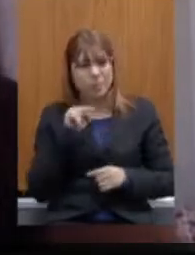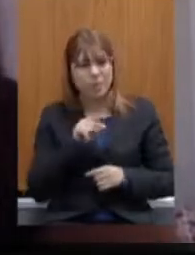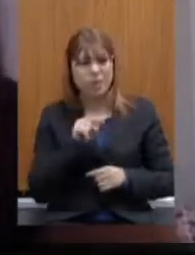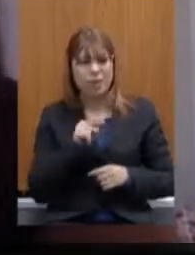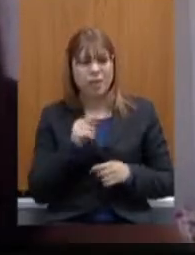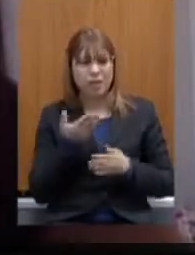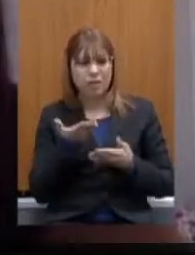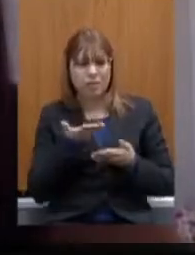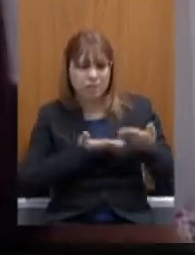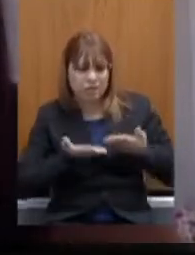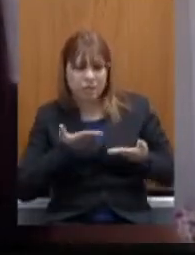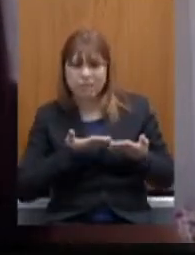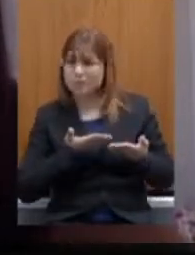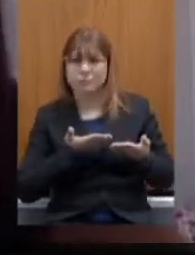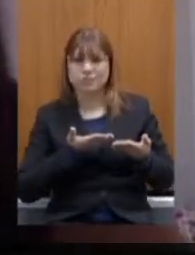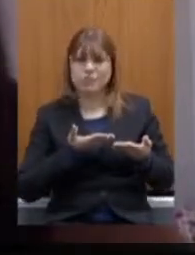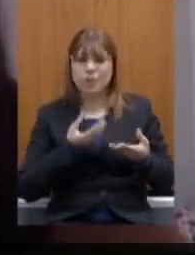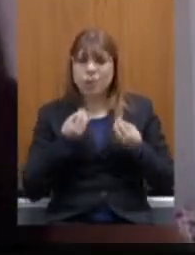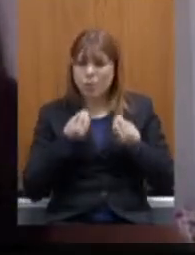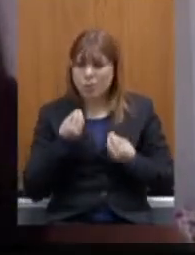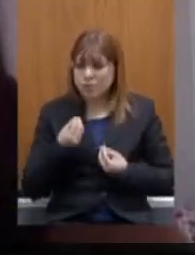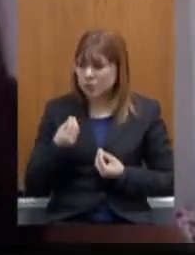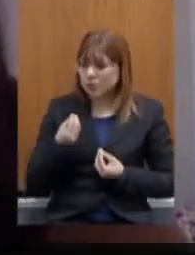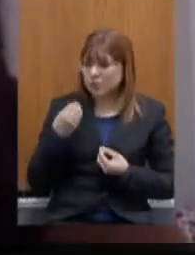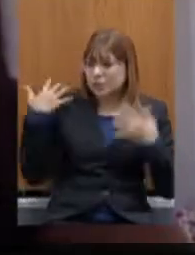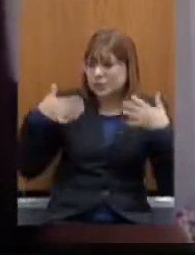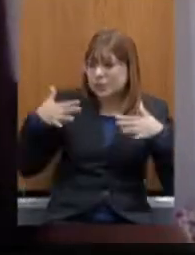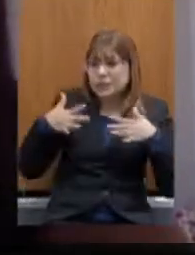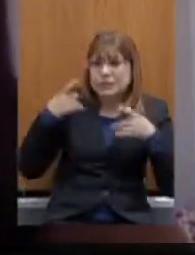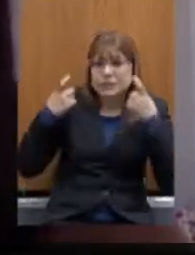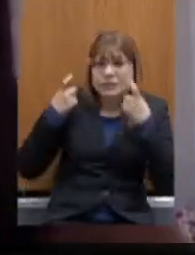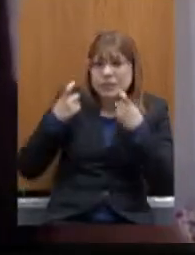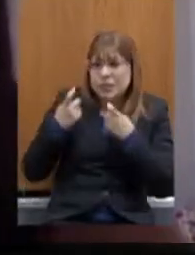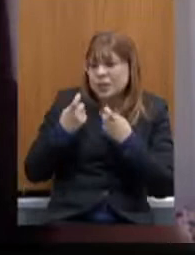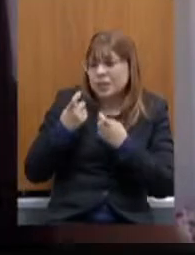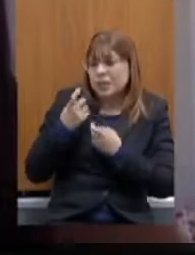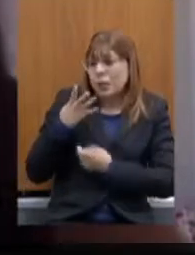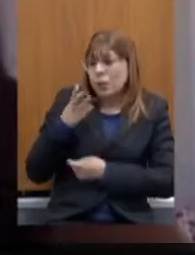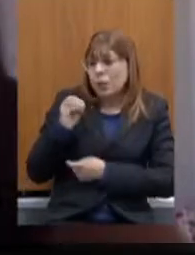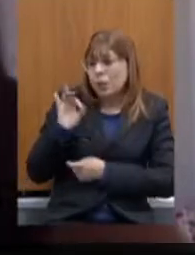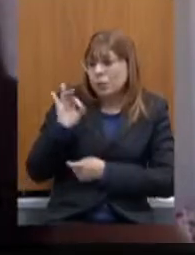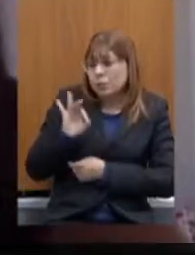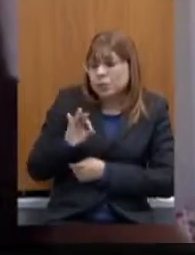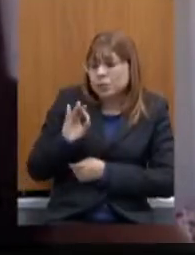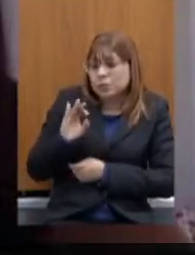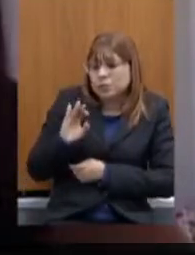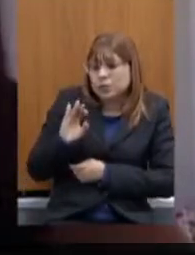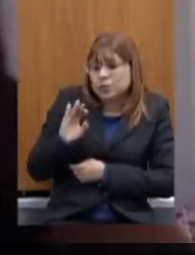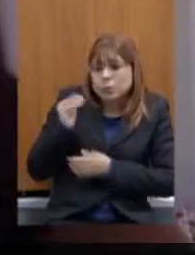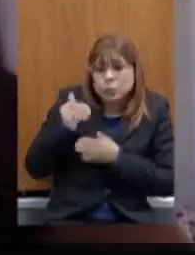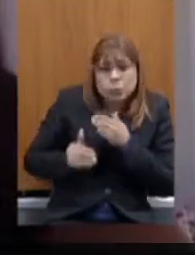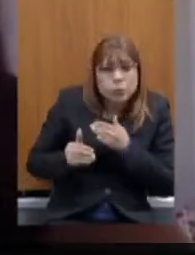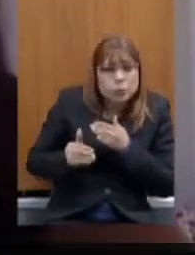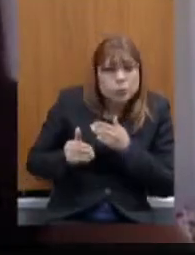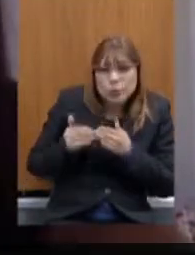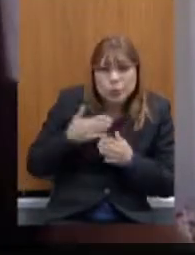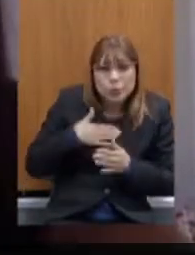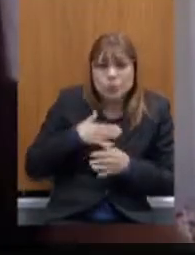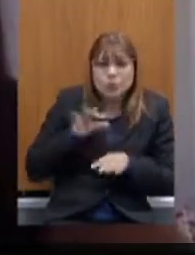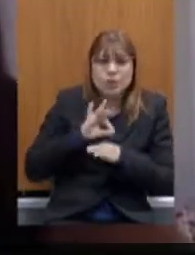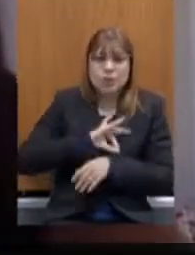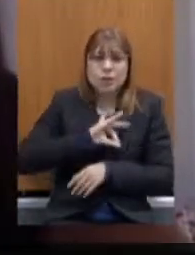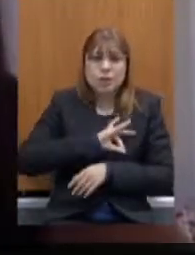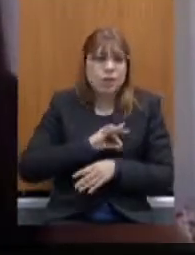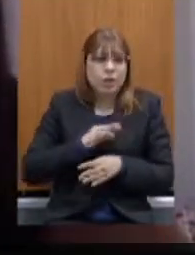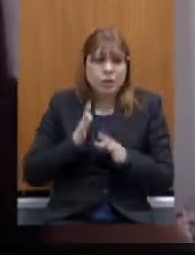eles vão sobreviver com mais de quarenta por cento do salário a menos no momento que ele vai ter enormes despesas